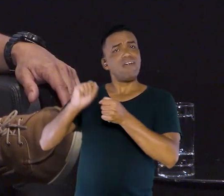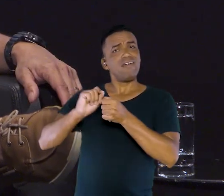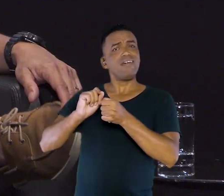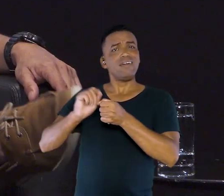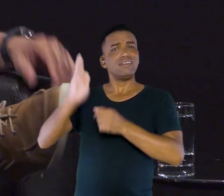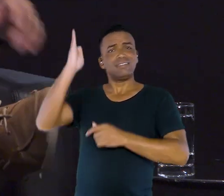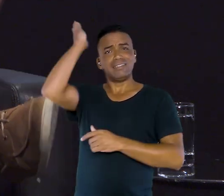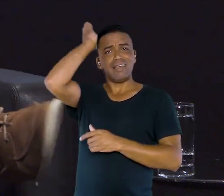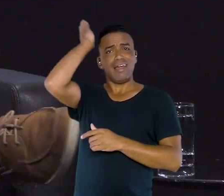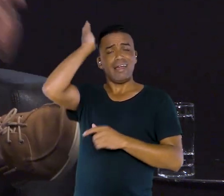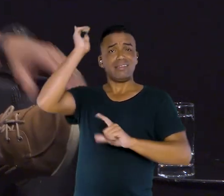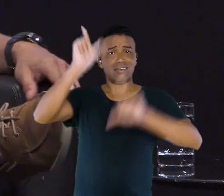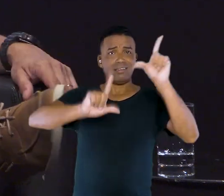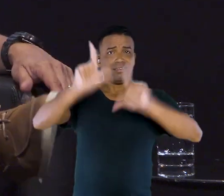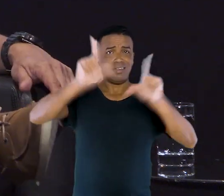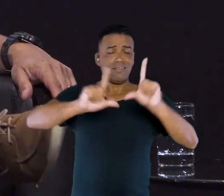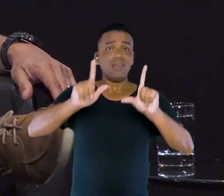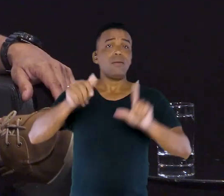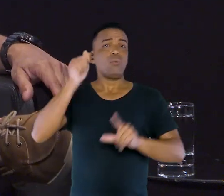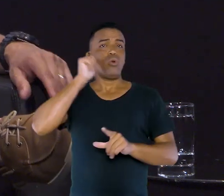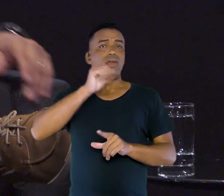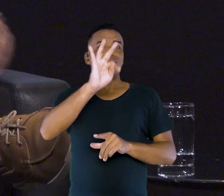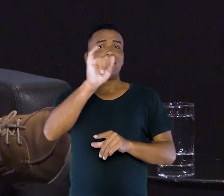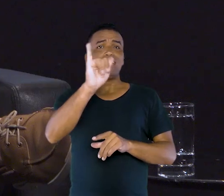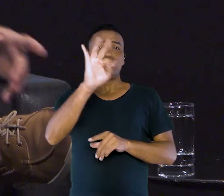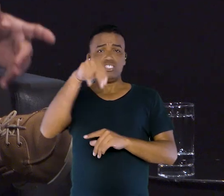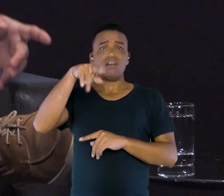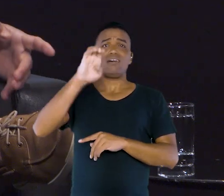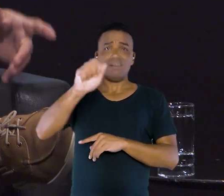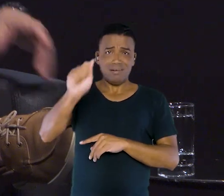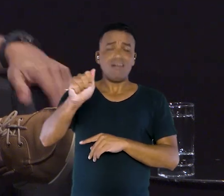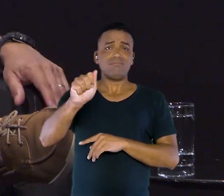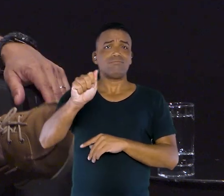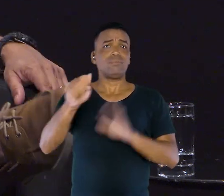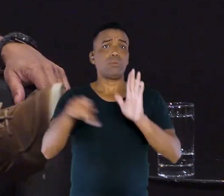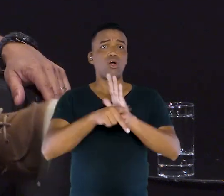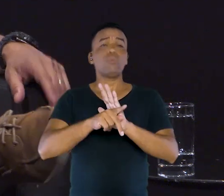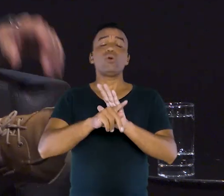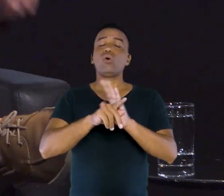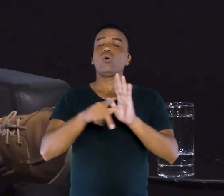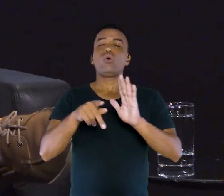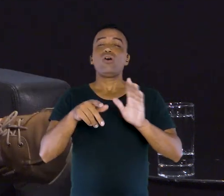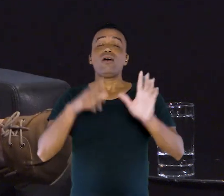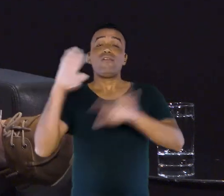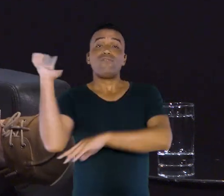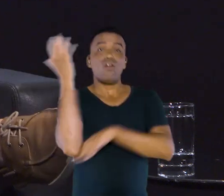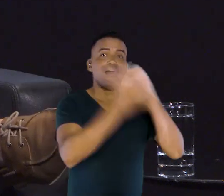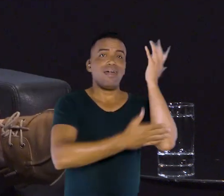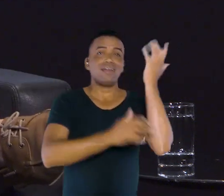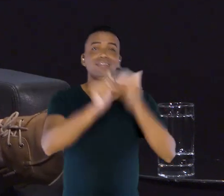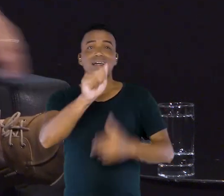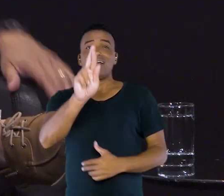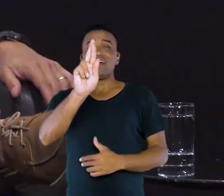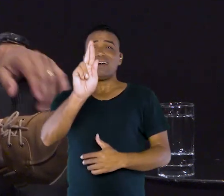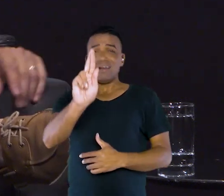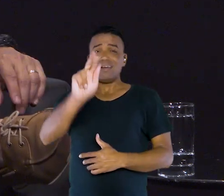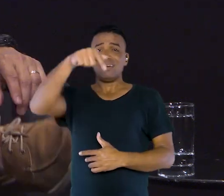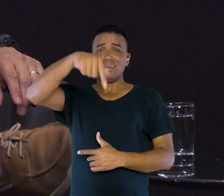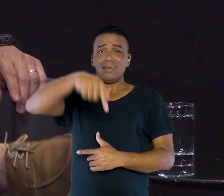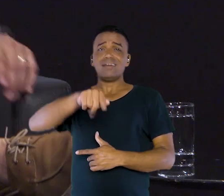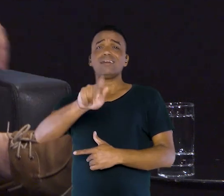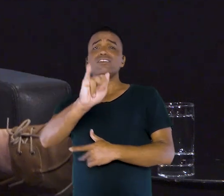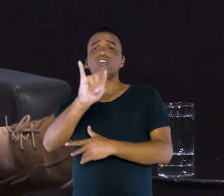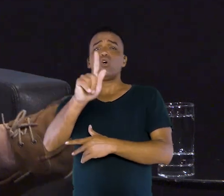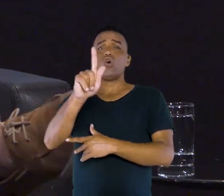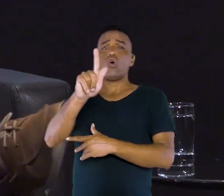TV, maravilhosos, dirigidos pela Tatiana Toffoli, chamados Amazônia e Arqueologia da Floresta, que estão disponíveis no canal do Sesc TV e no YouTube